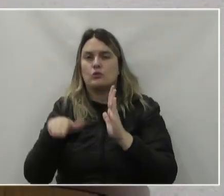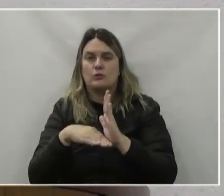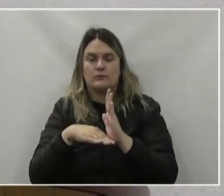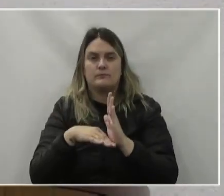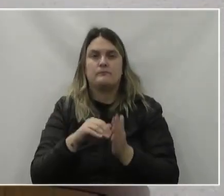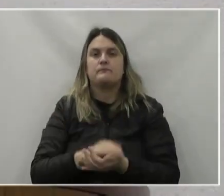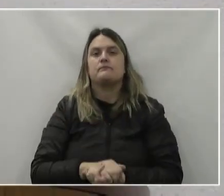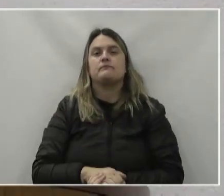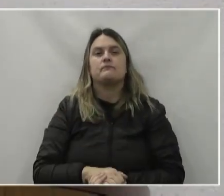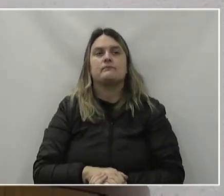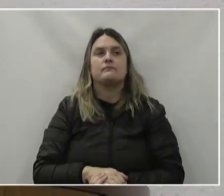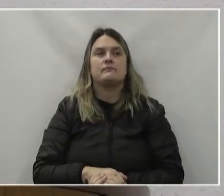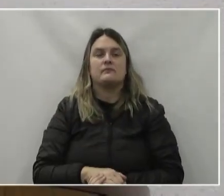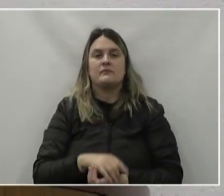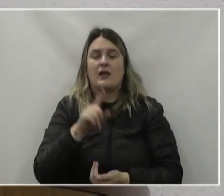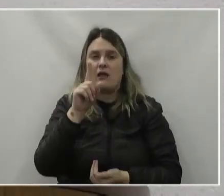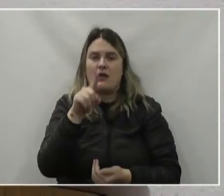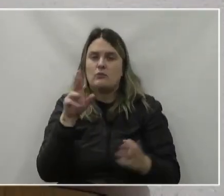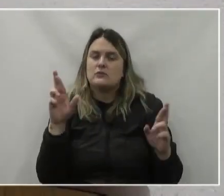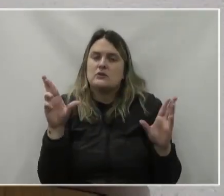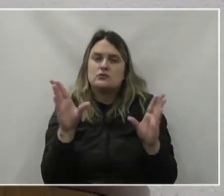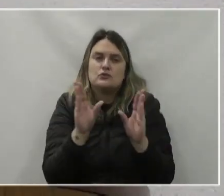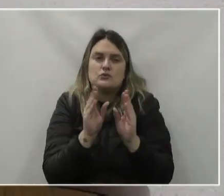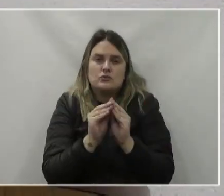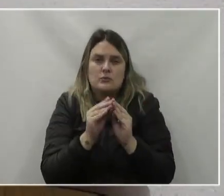que, basicamente, seria esse